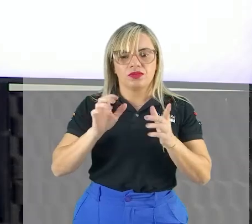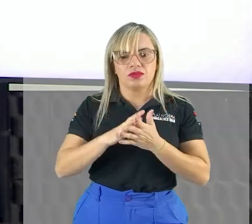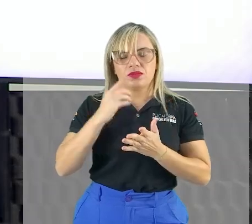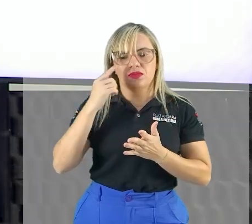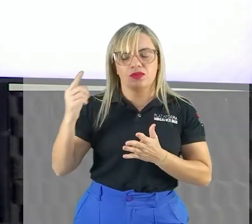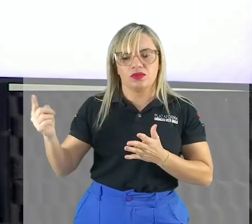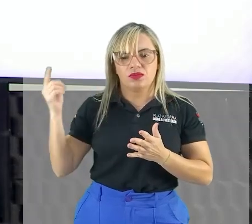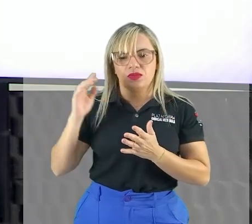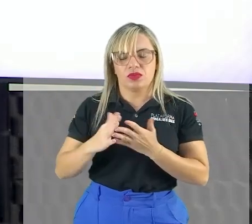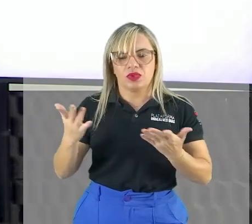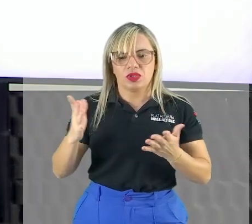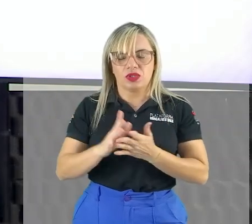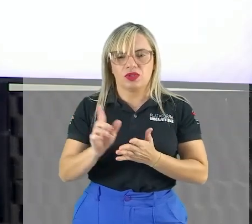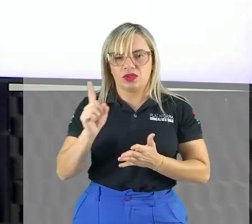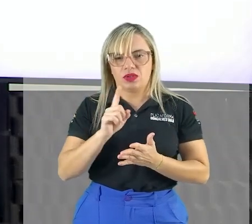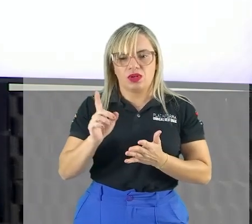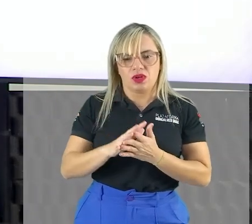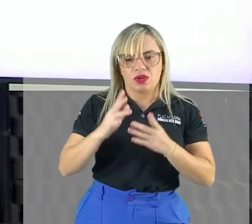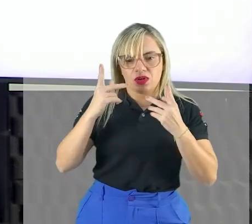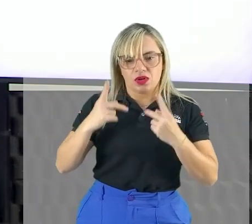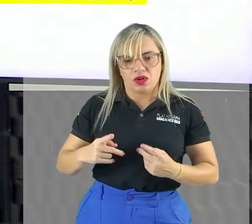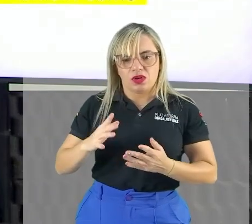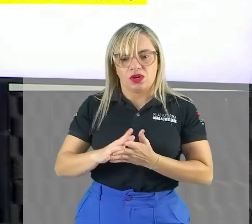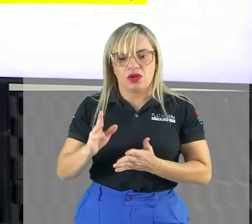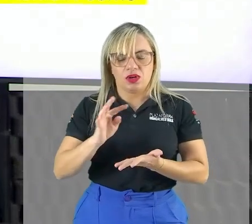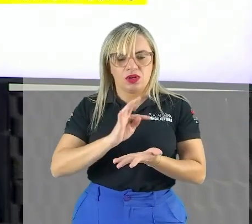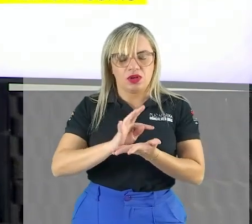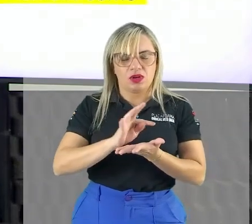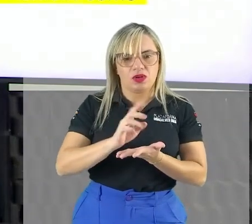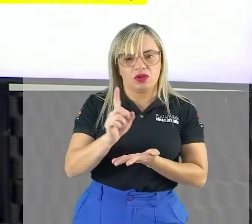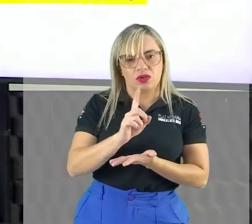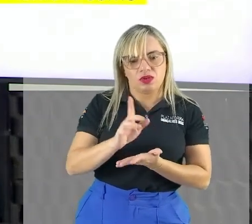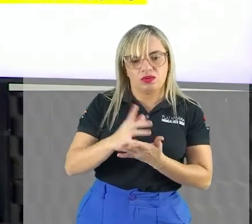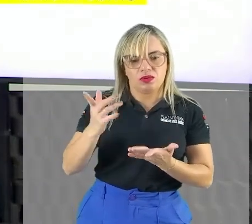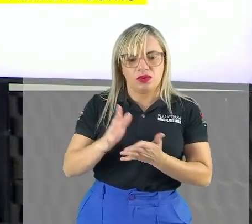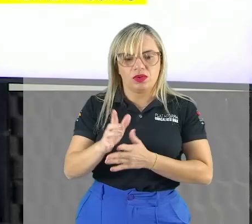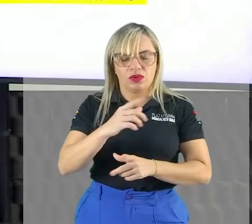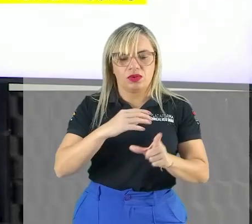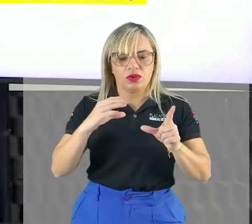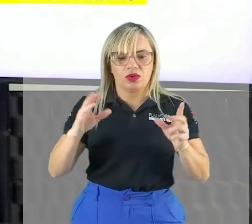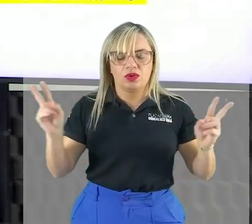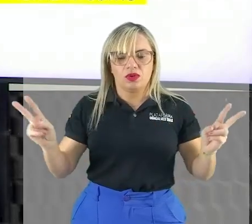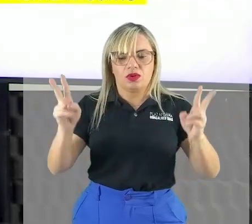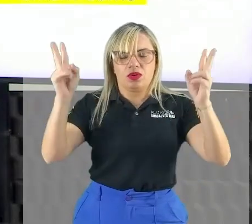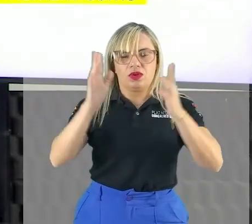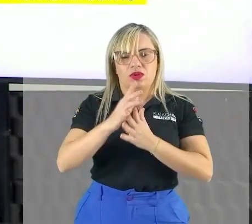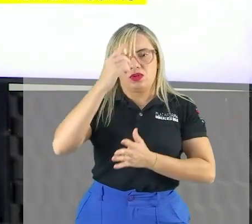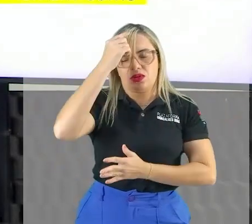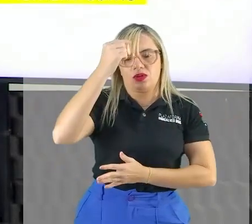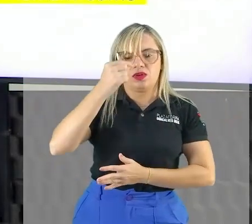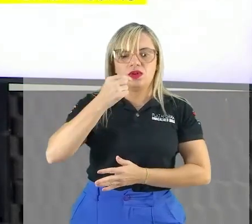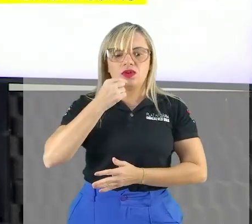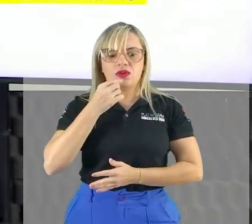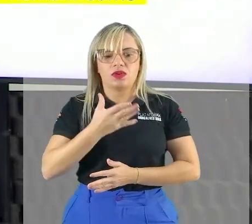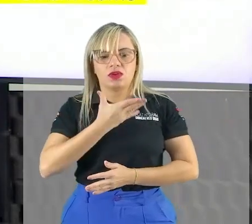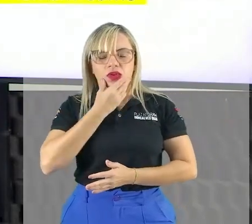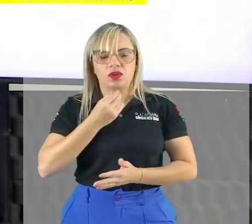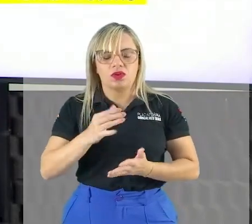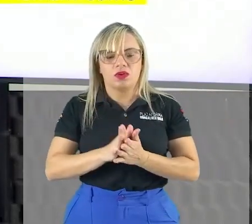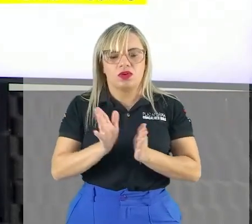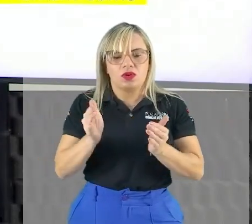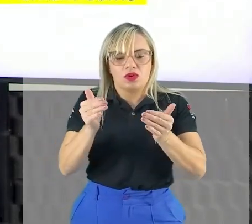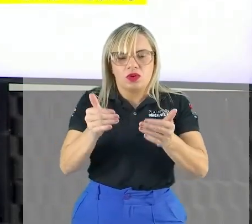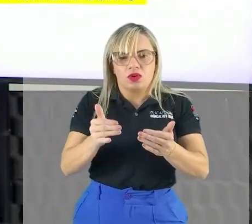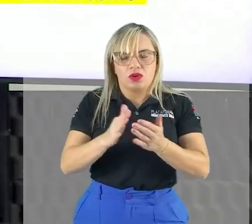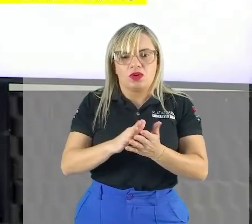das características, mas a teologia não. Então a resposta certa, gente, é a letra C, a valorização da figura, né, do homem como centro do